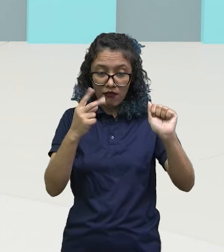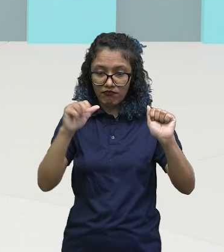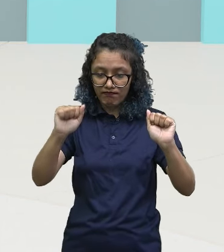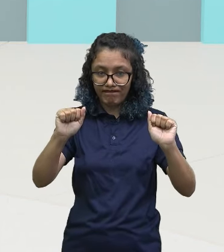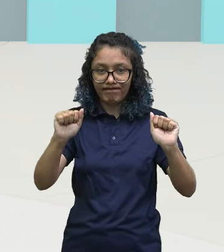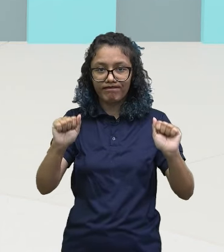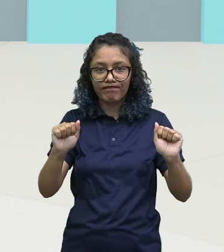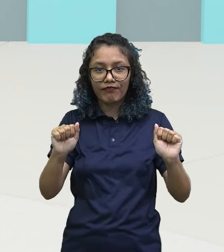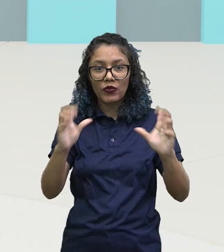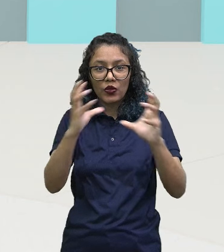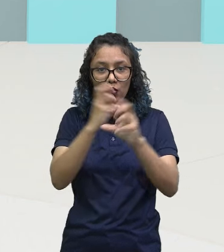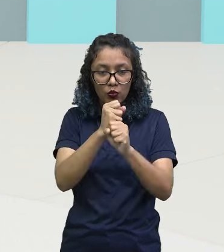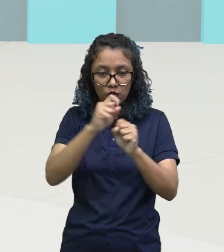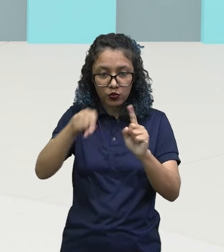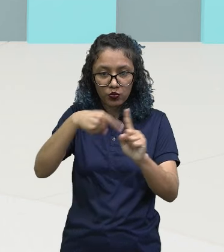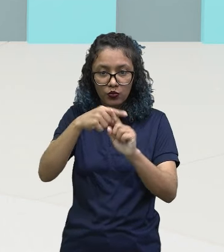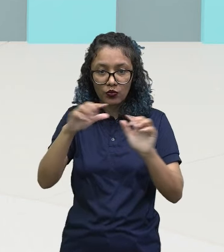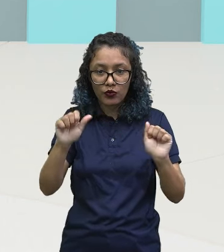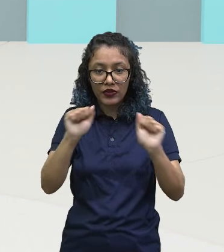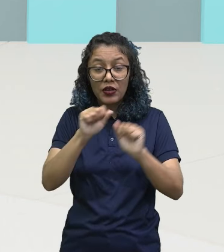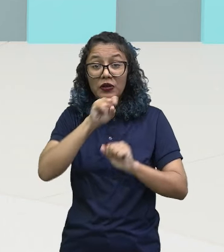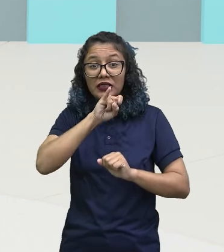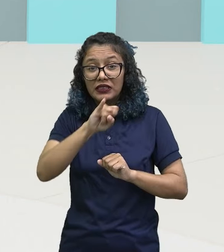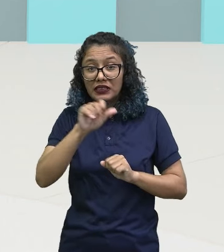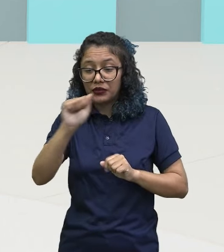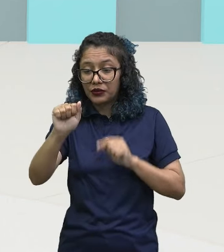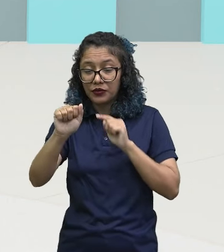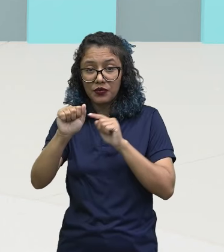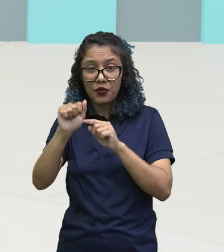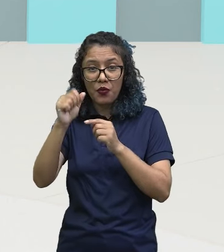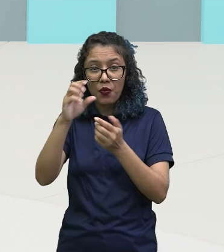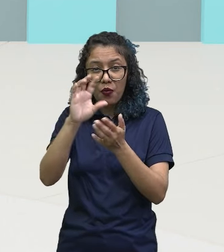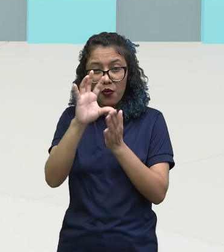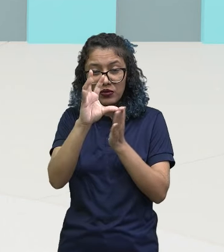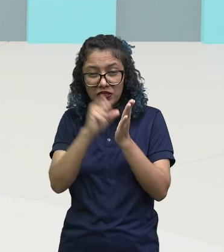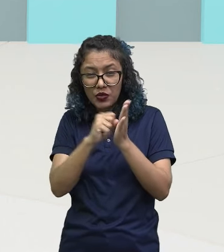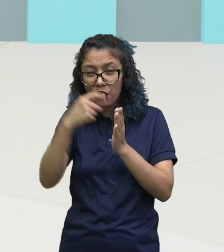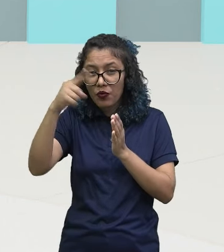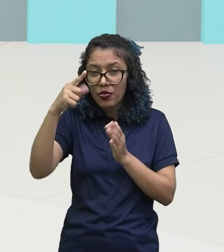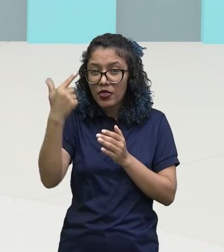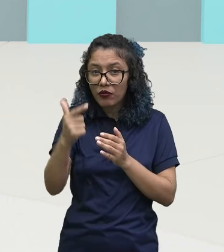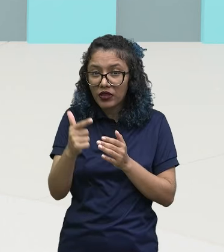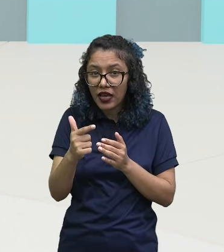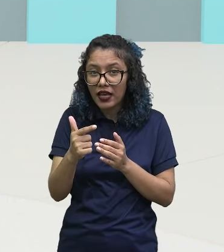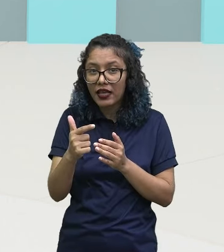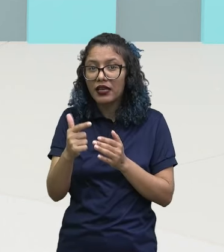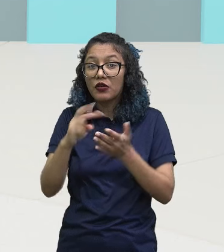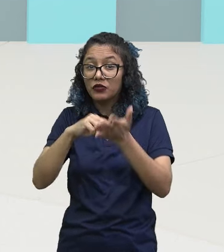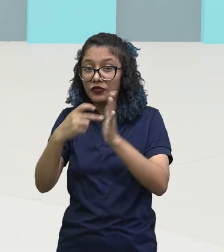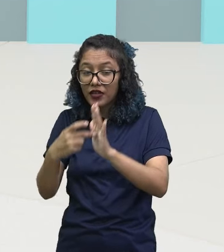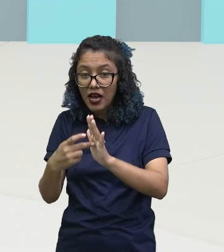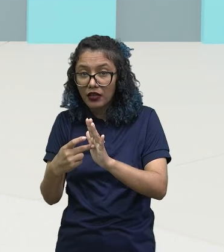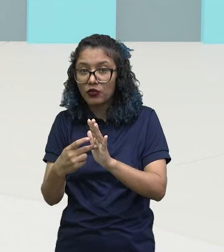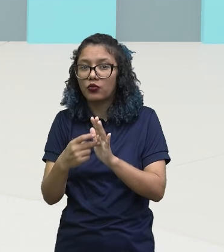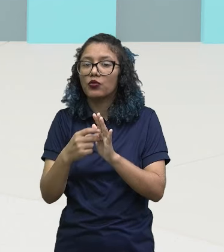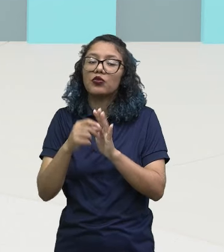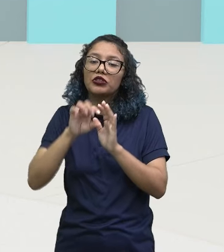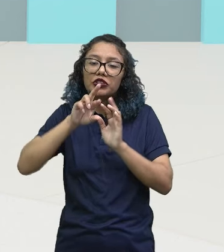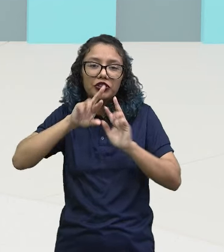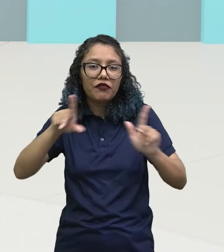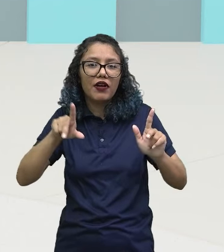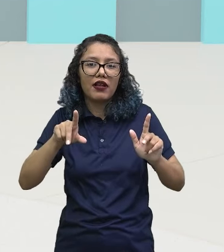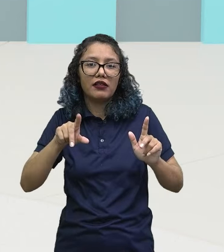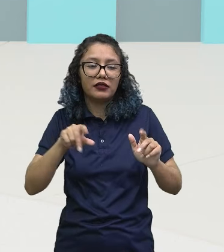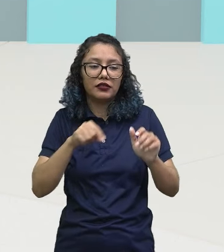Então, quando eu não tenho acento, é uma coisa, e quando eu tenho o acento, é outra coisa. Por isso que eu uso o acento grave. Embora